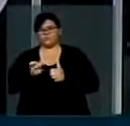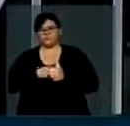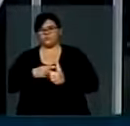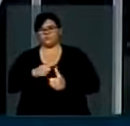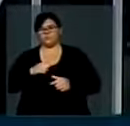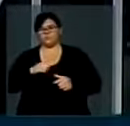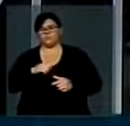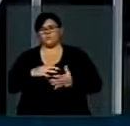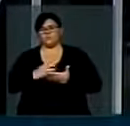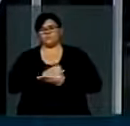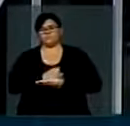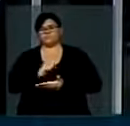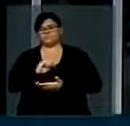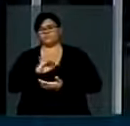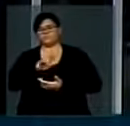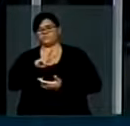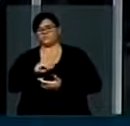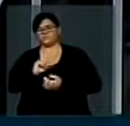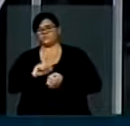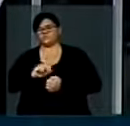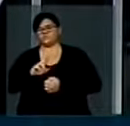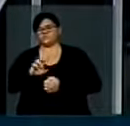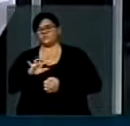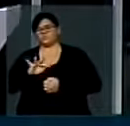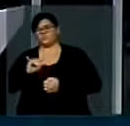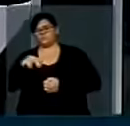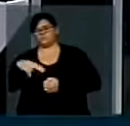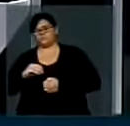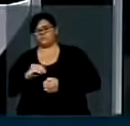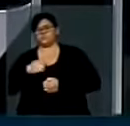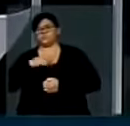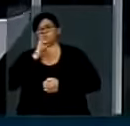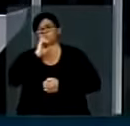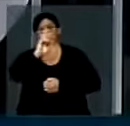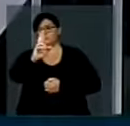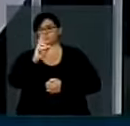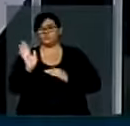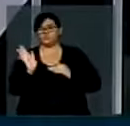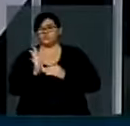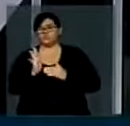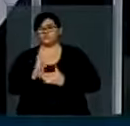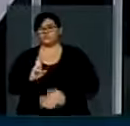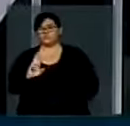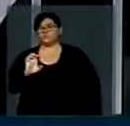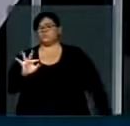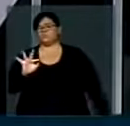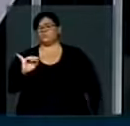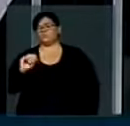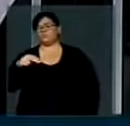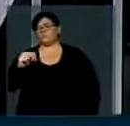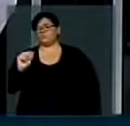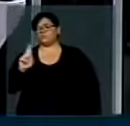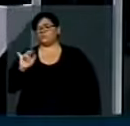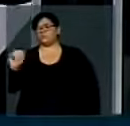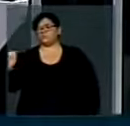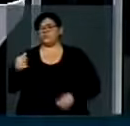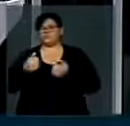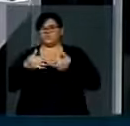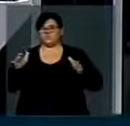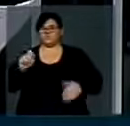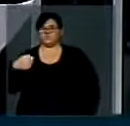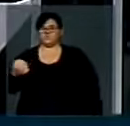seja para fazer o refino. E aí eu respondo a ele: a última refinaria inaugurada pela Petrobras é a